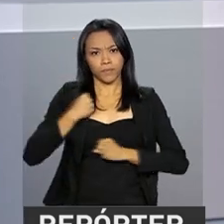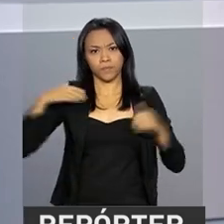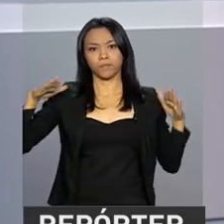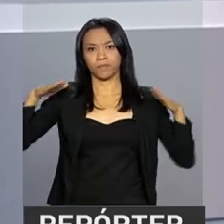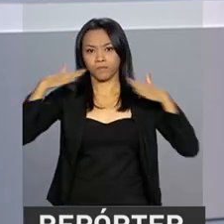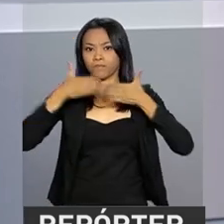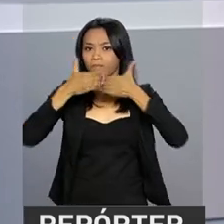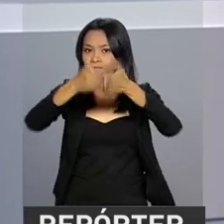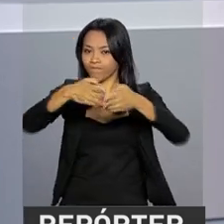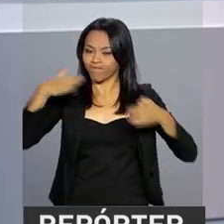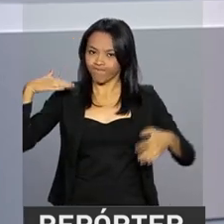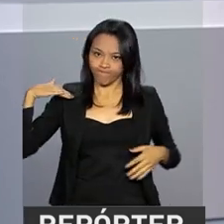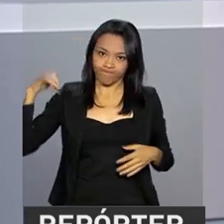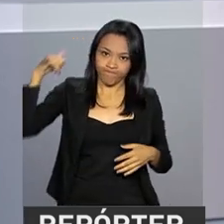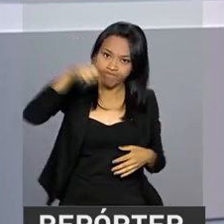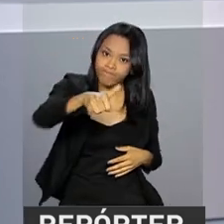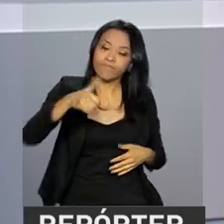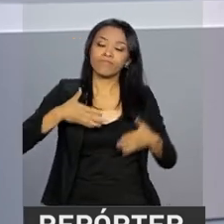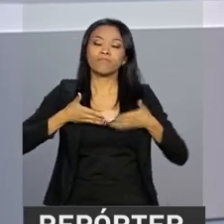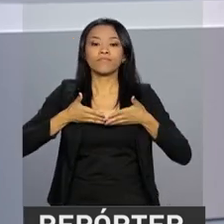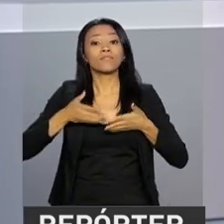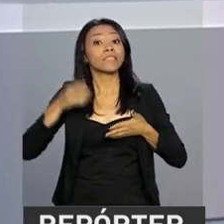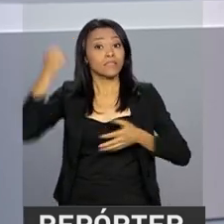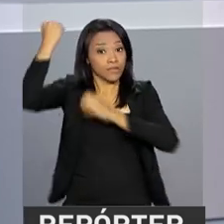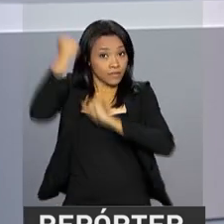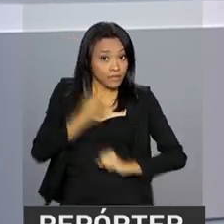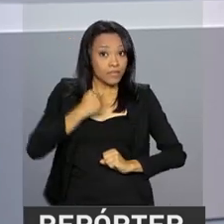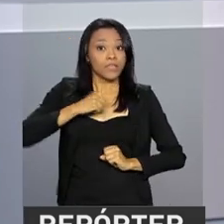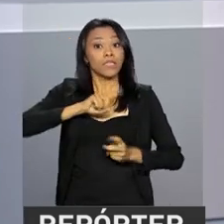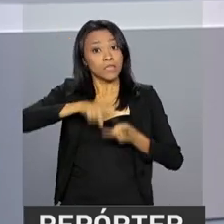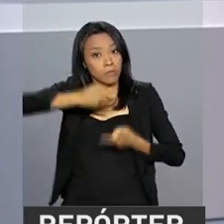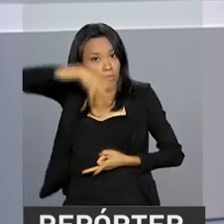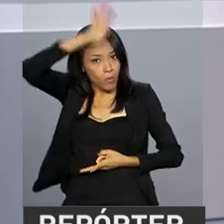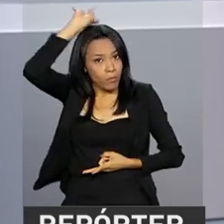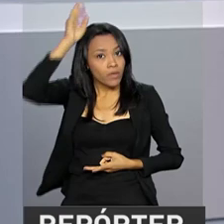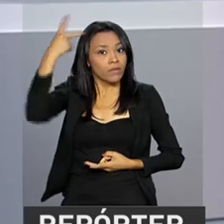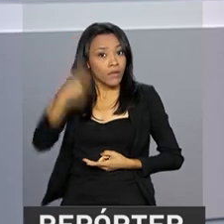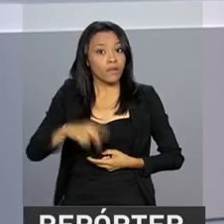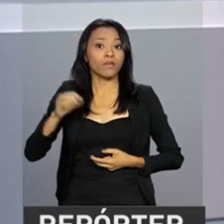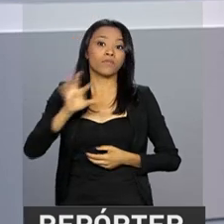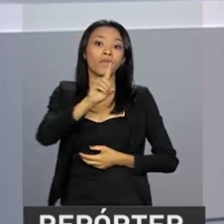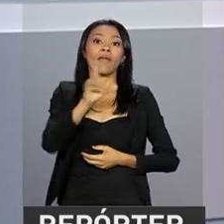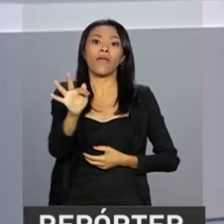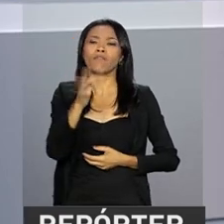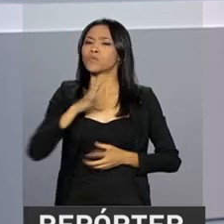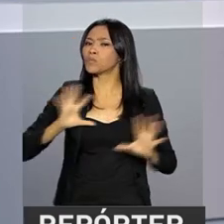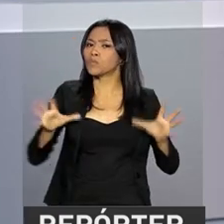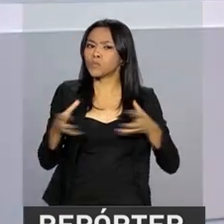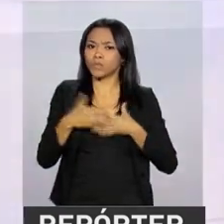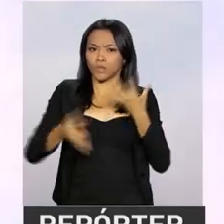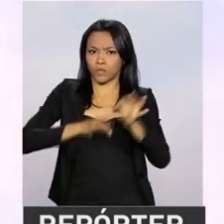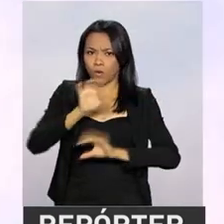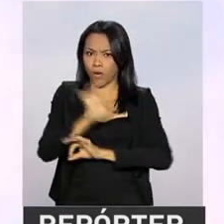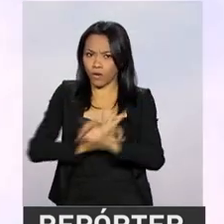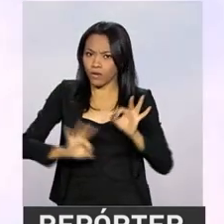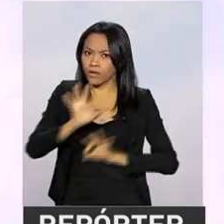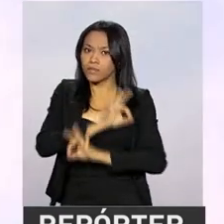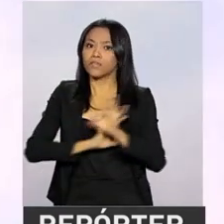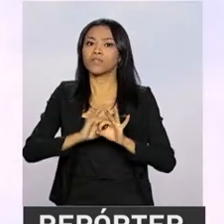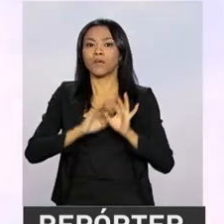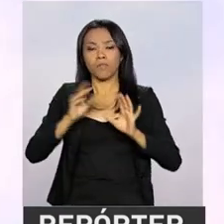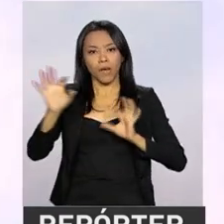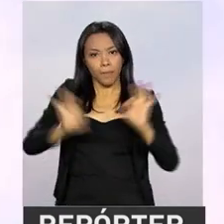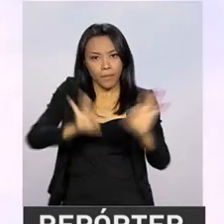além da polícia militar e do corpo de bombeiros do distrito federal se revezam nas chamamento do símbolo nacional desta vez os